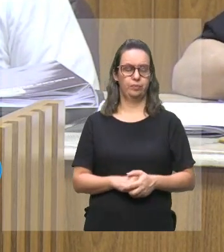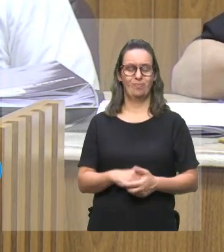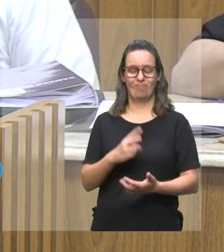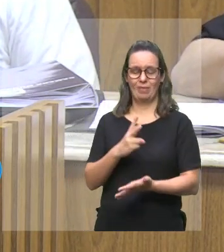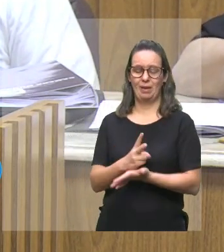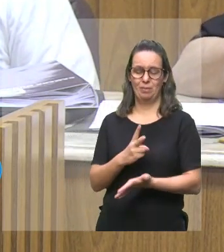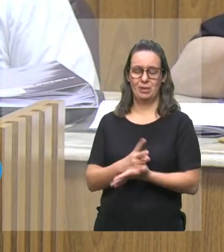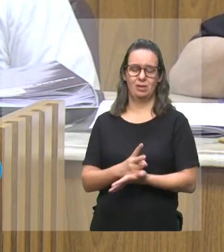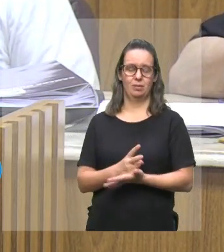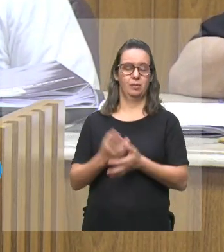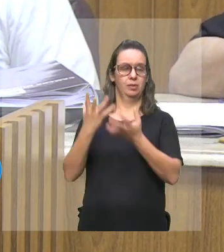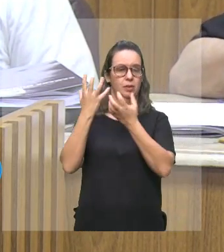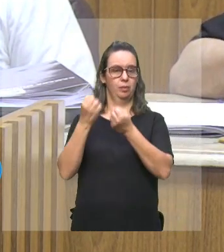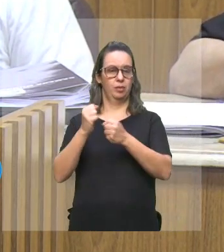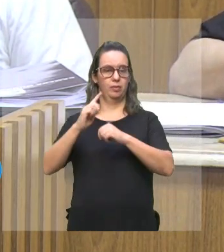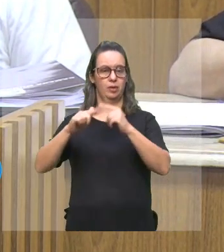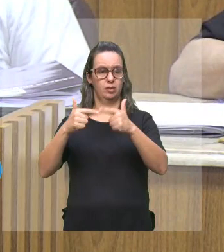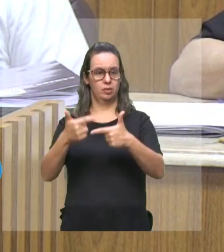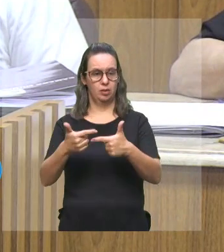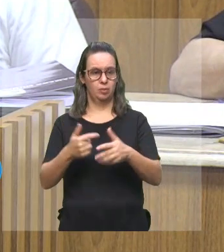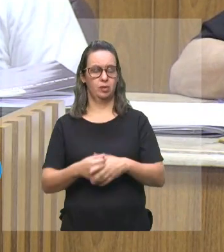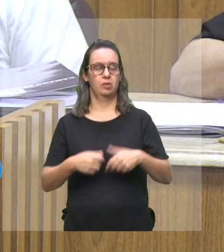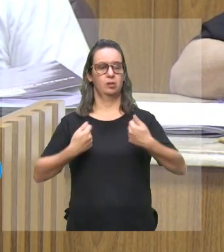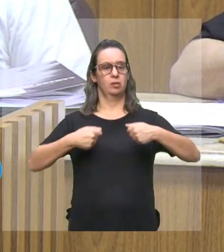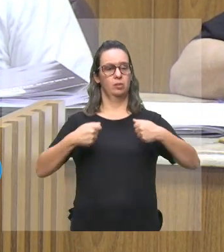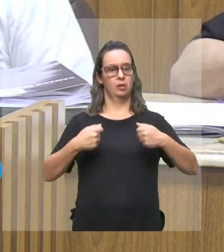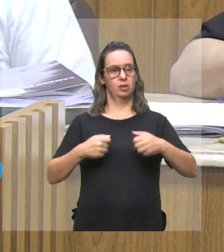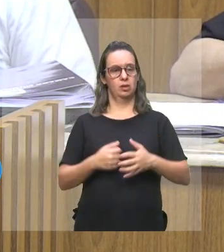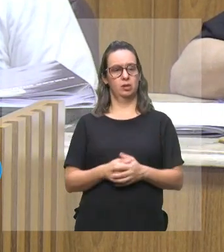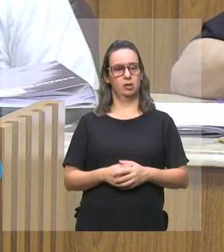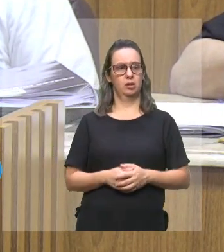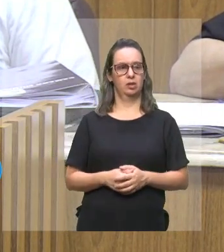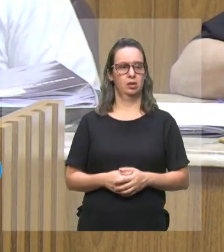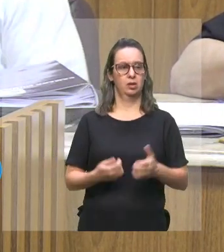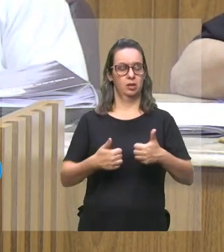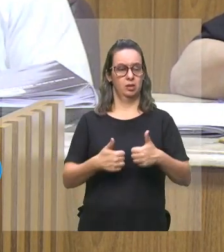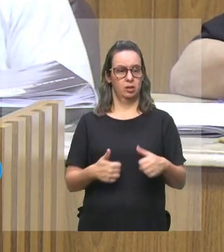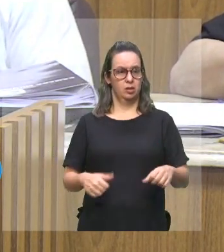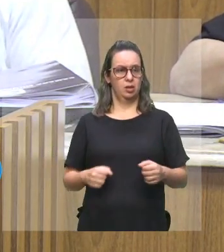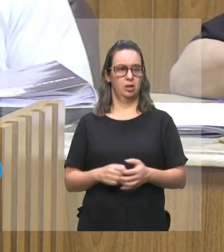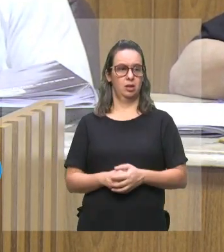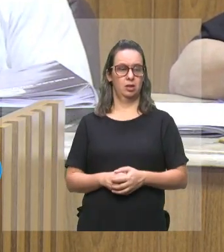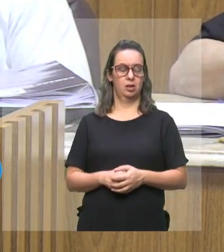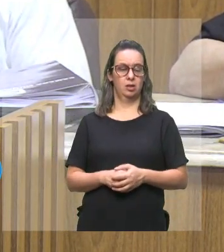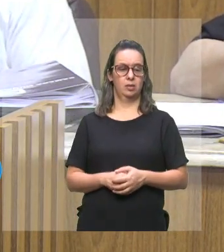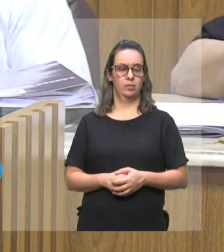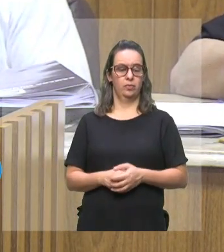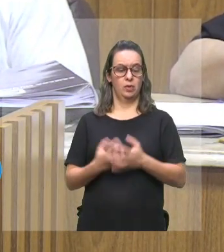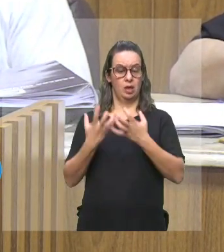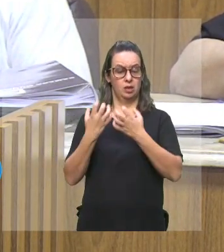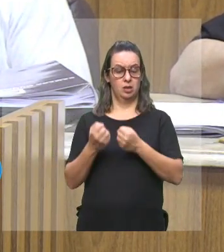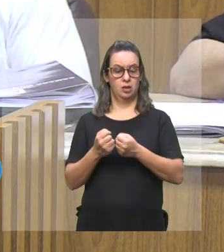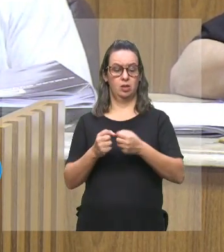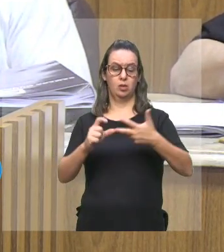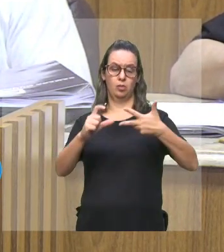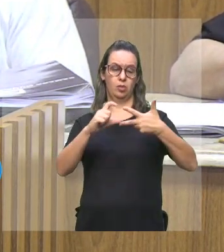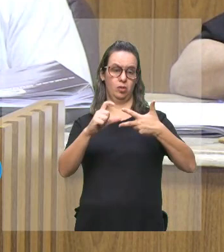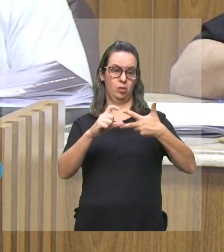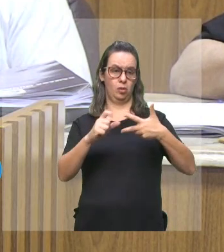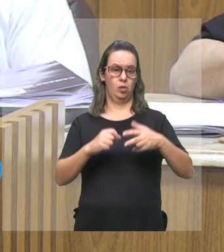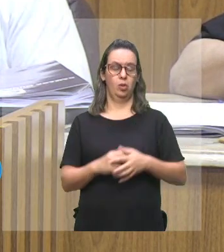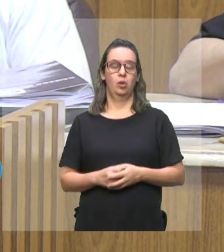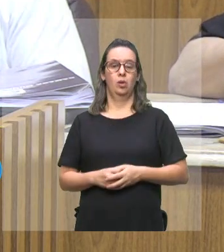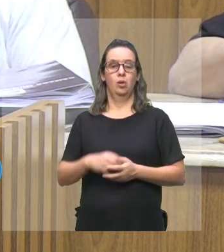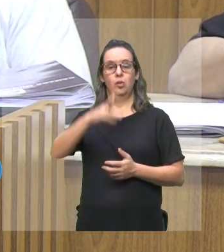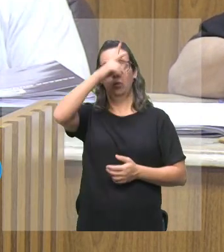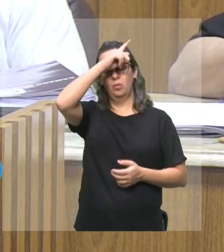os projetos e as emendas precisam ser submetidos à apreciação do Poder Executivo. O prefeito pode vetá-las total